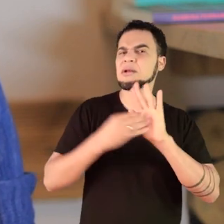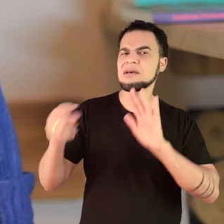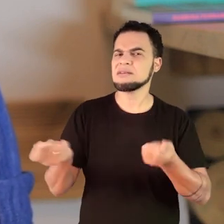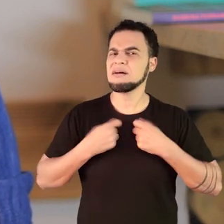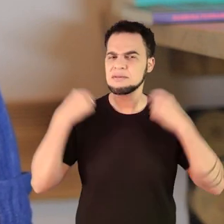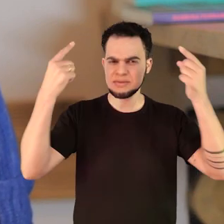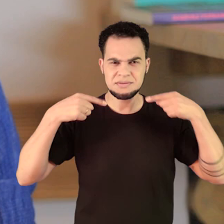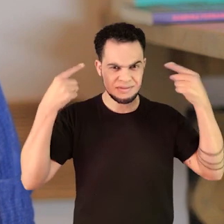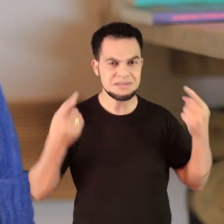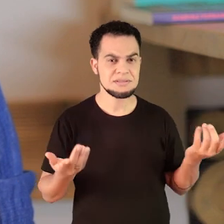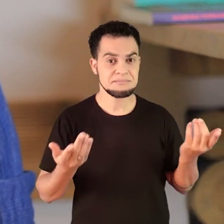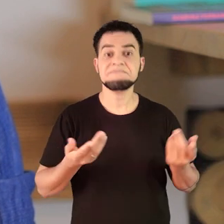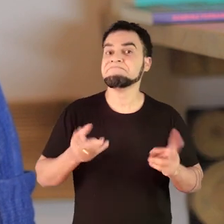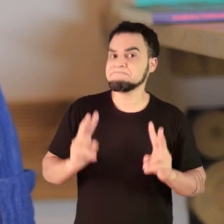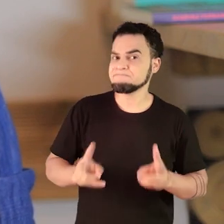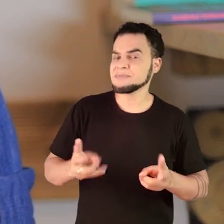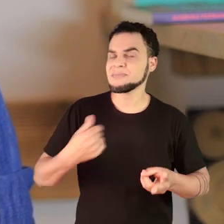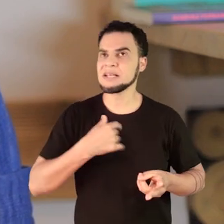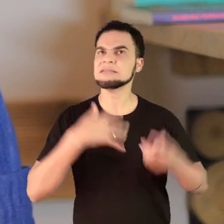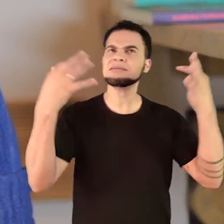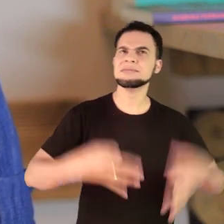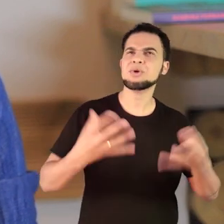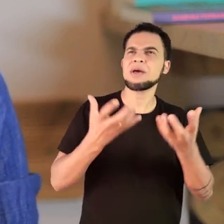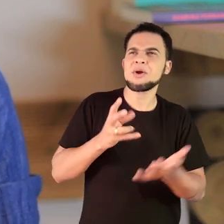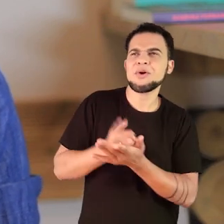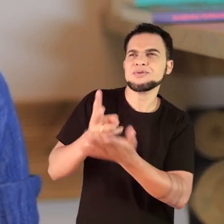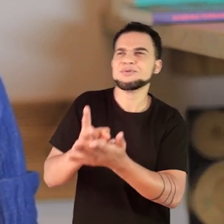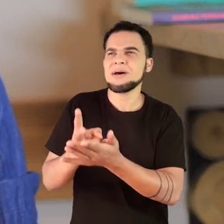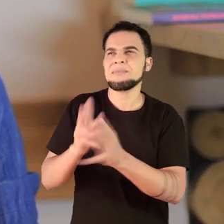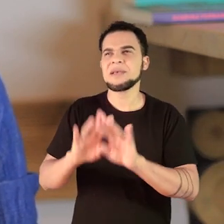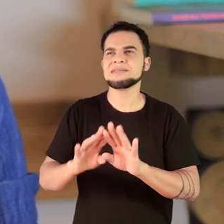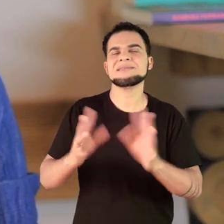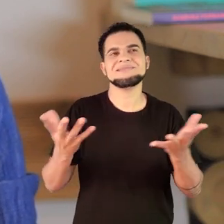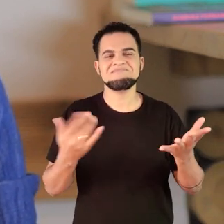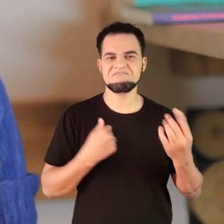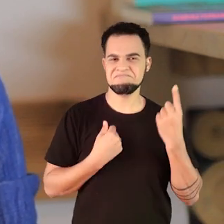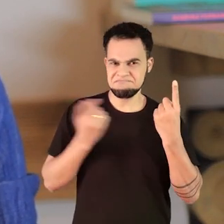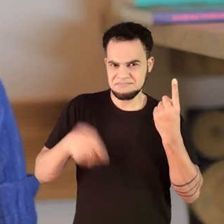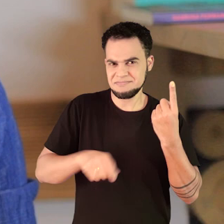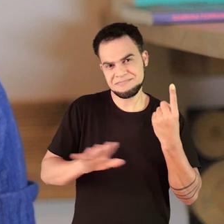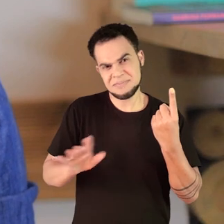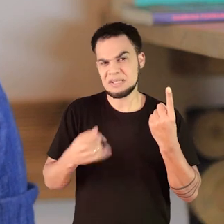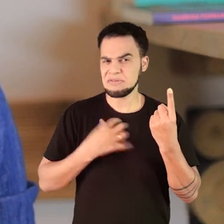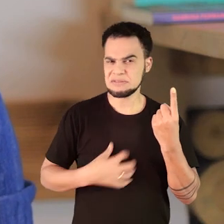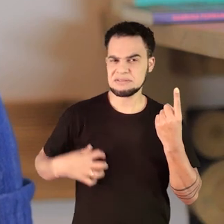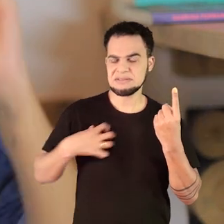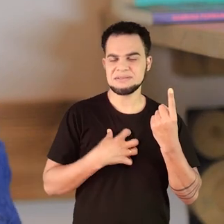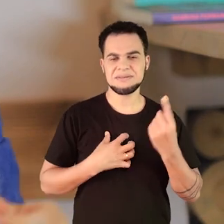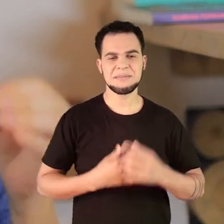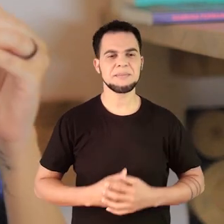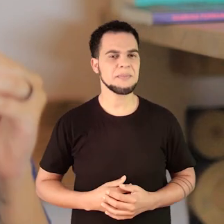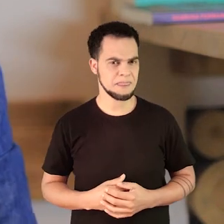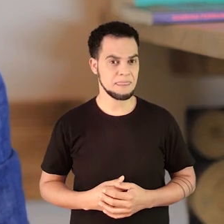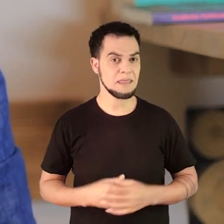que nos deixa enlouquecer. Ao mesmo tempo que tenho a certeza que quero continuar nesse caminho, uma só voz é suficiente? É isso que me pergunto.